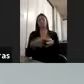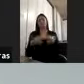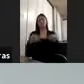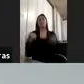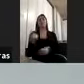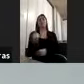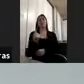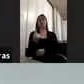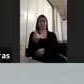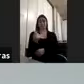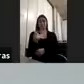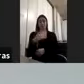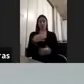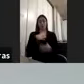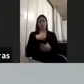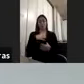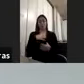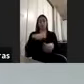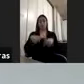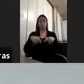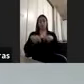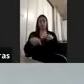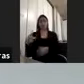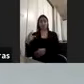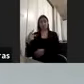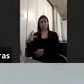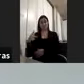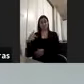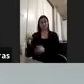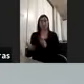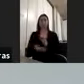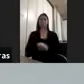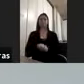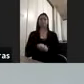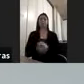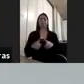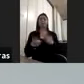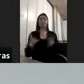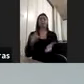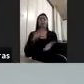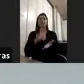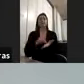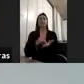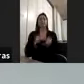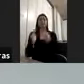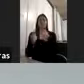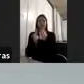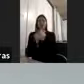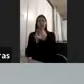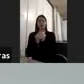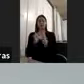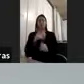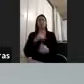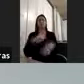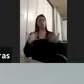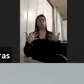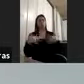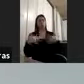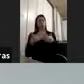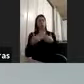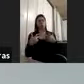acontece. Então, o fato é assim, a Renault é uma empresa que é altamente beneficiária dos incentivos e